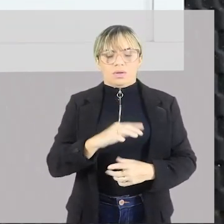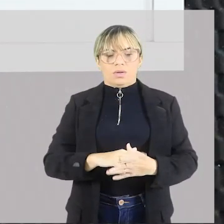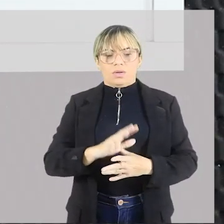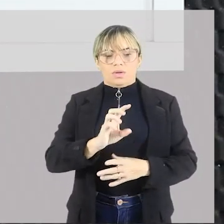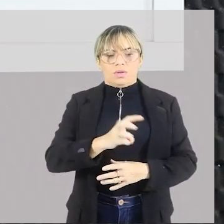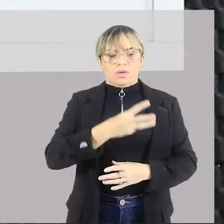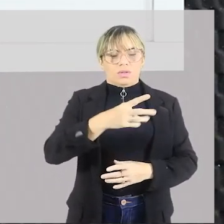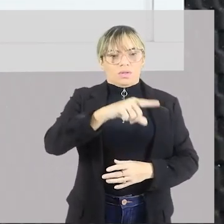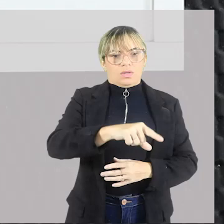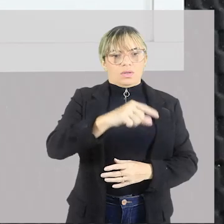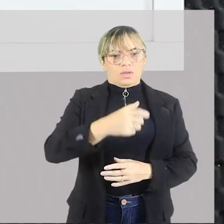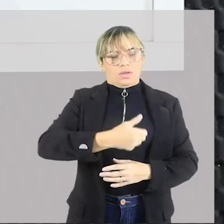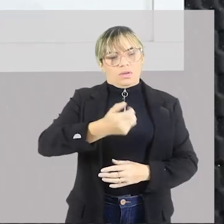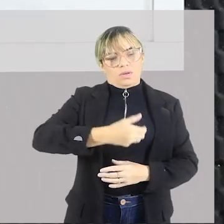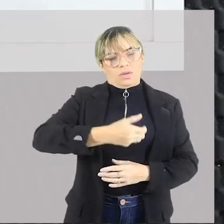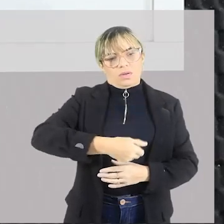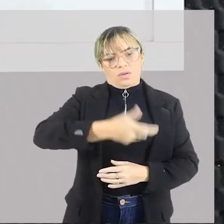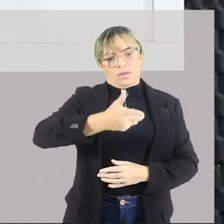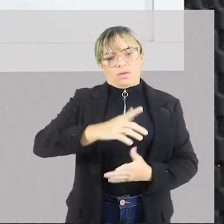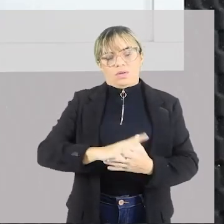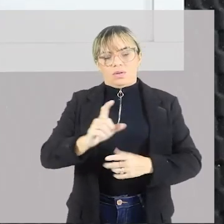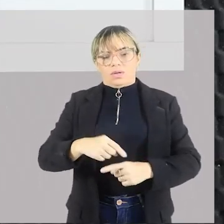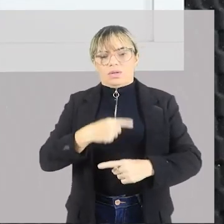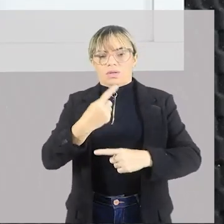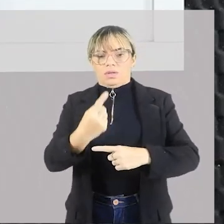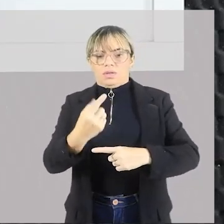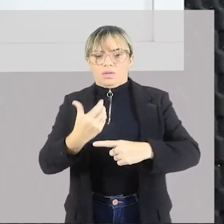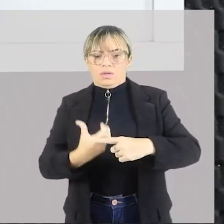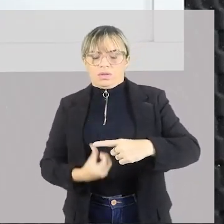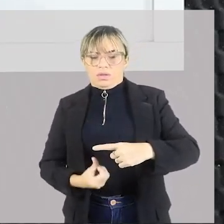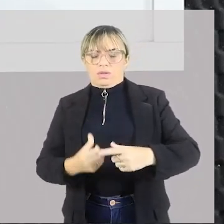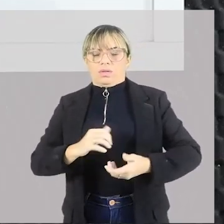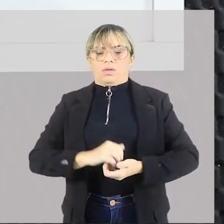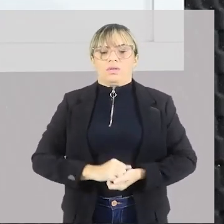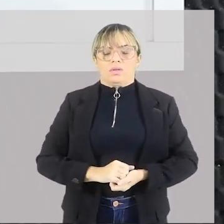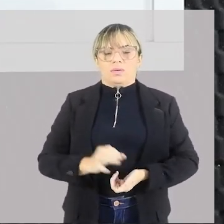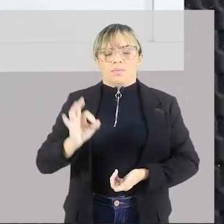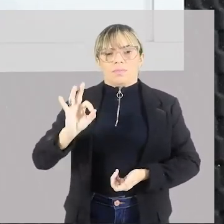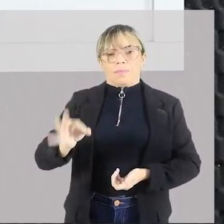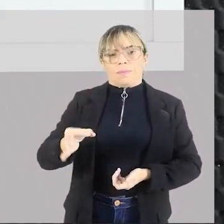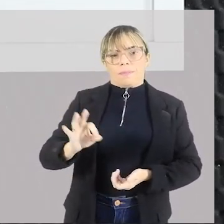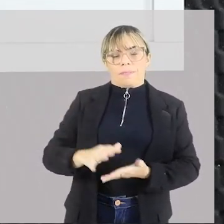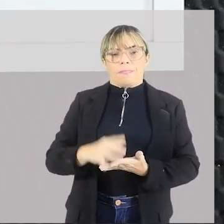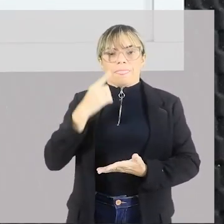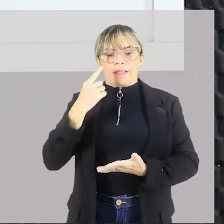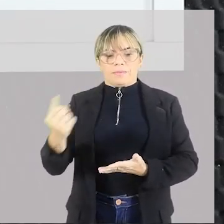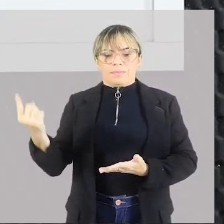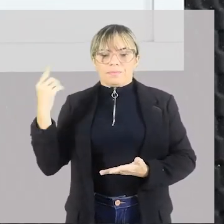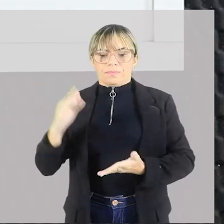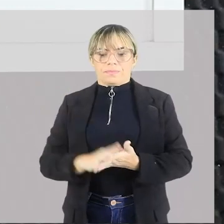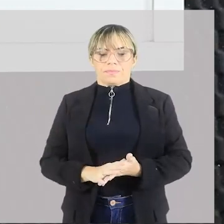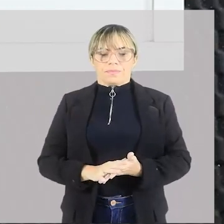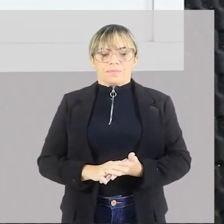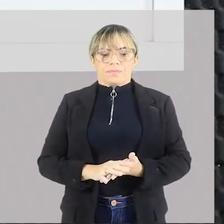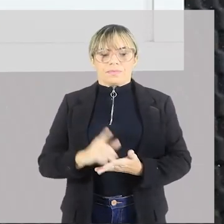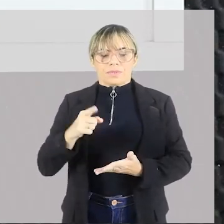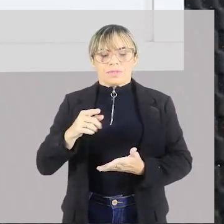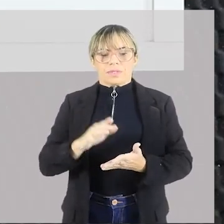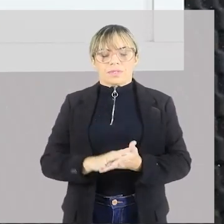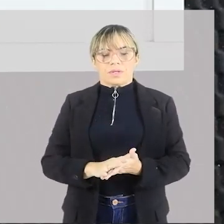TR Quando você joga o dado é uma chance de de um para se certo então dessa forma que você você